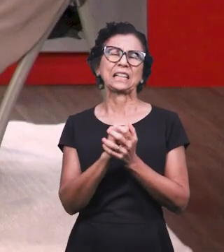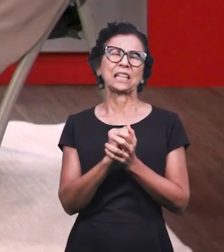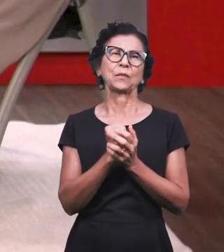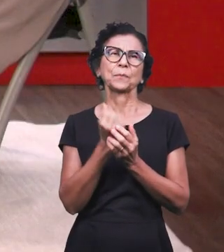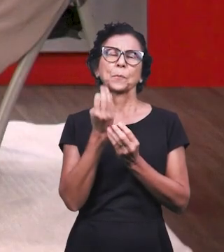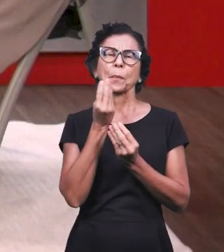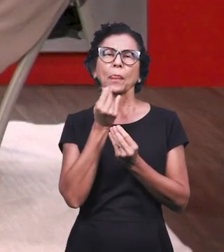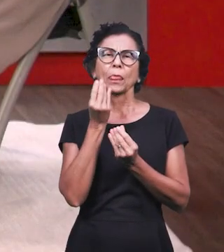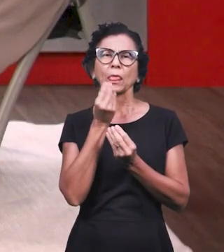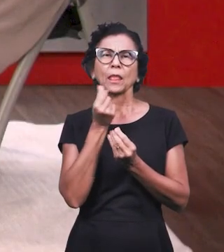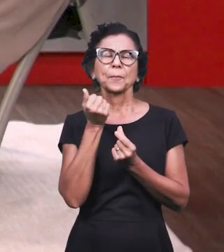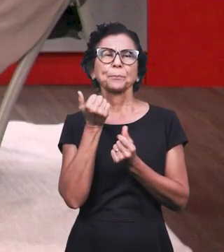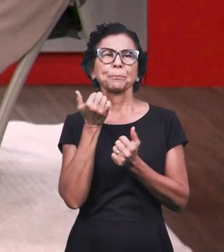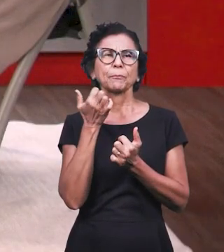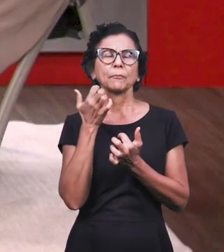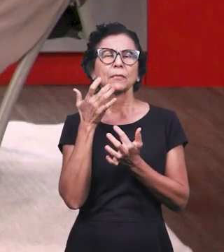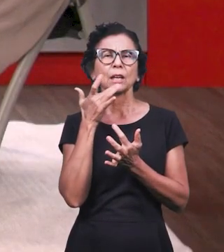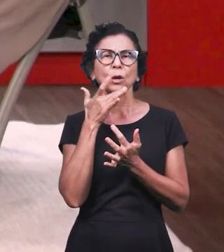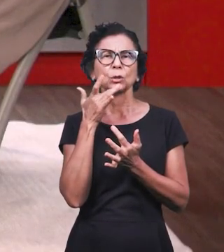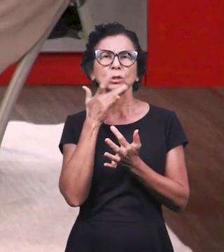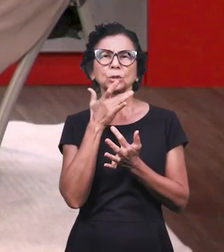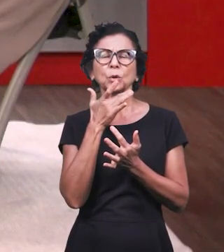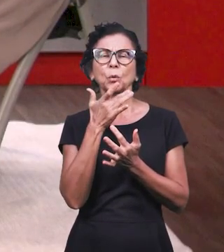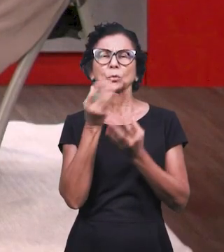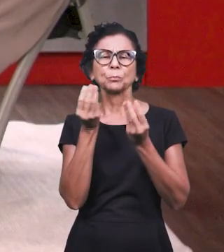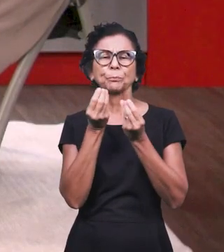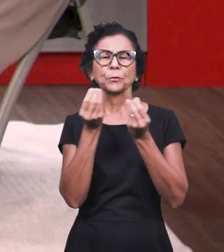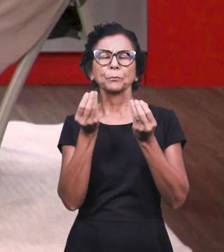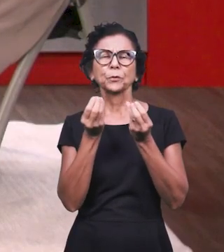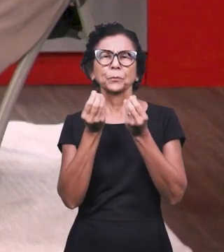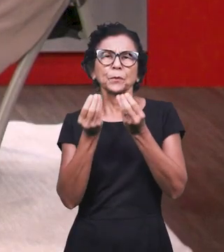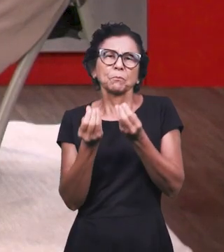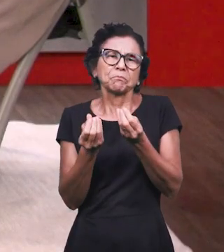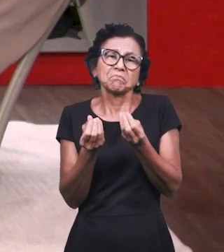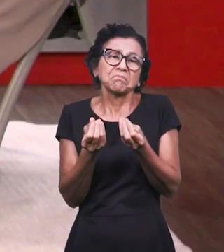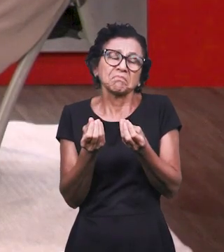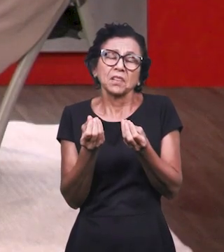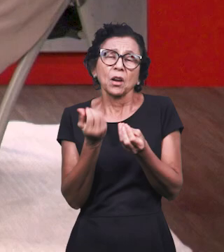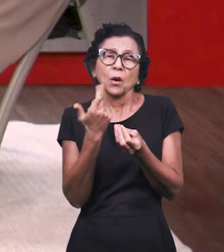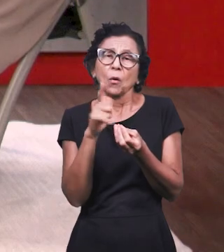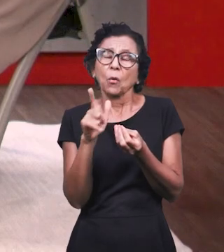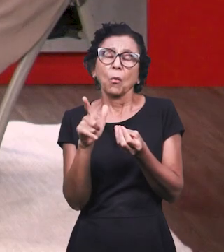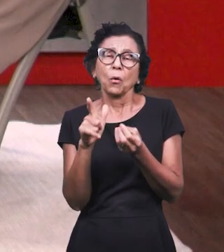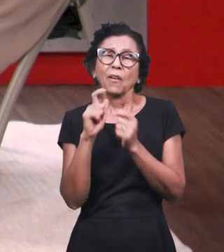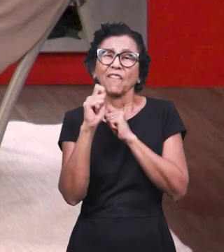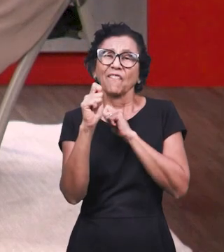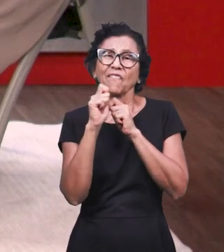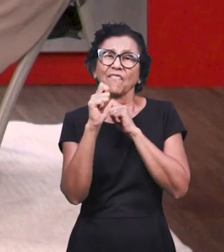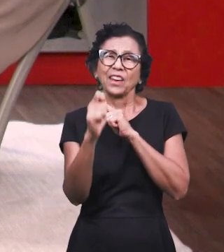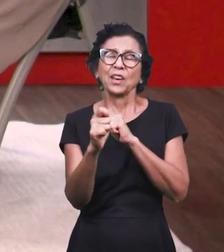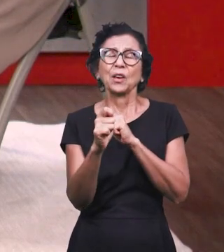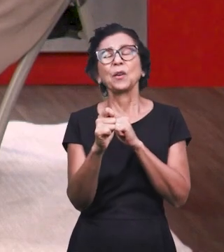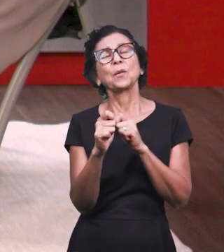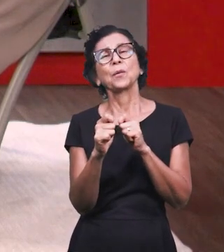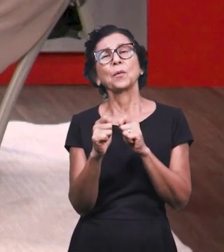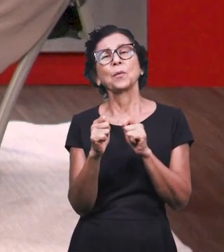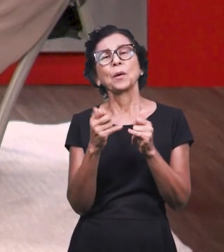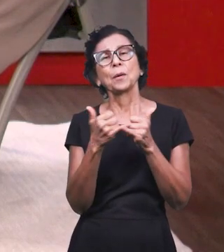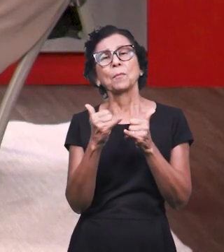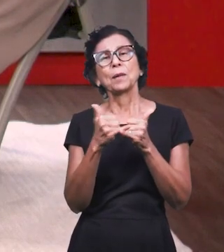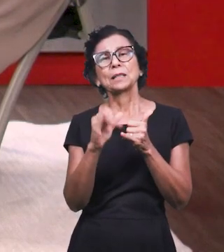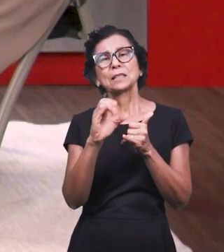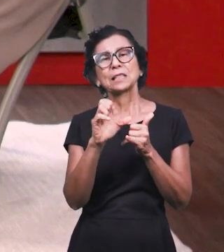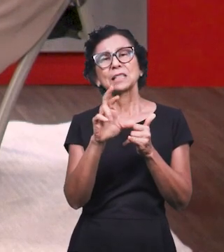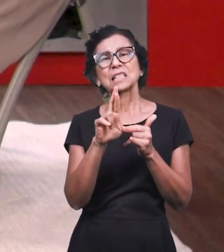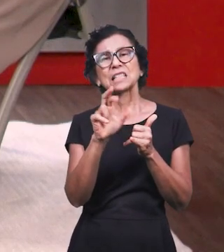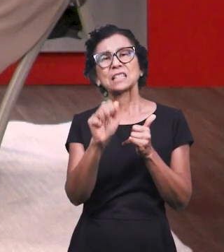sabor ou alguma essência, outros que são chamados de encerados. Tem Sim. alguma diferença? Qual